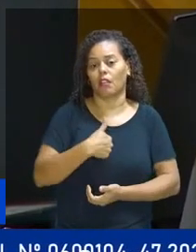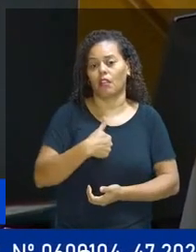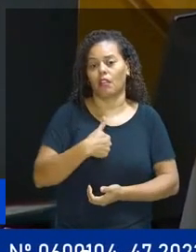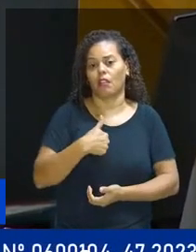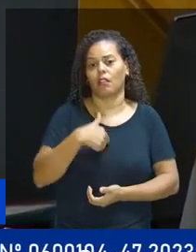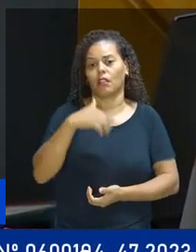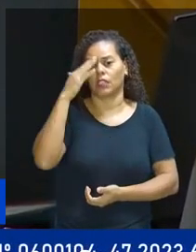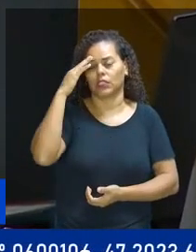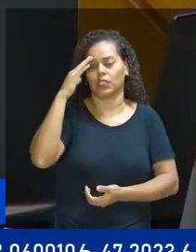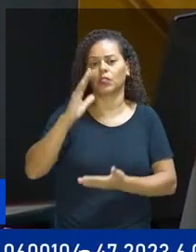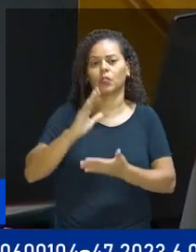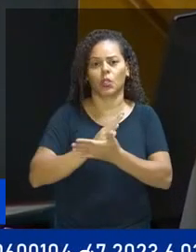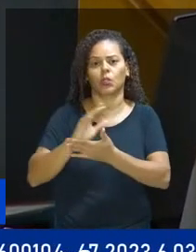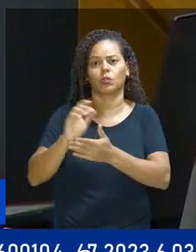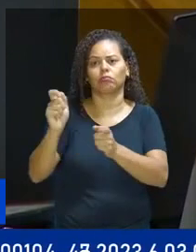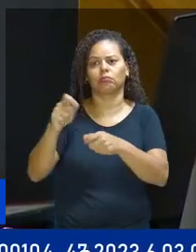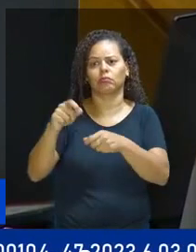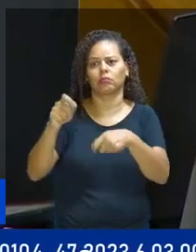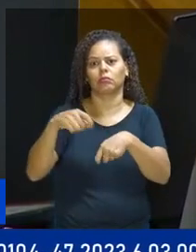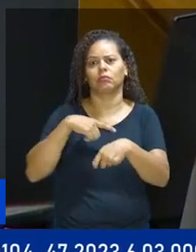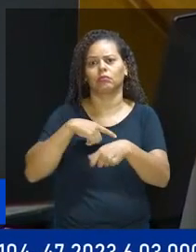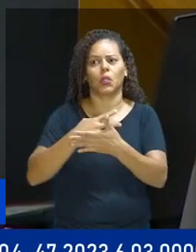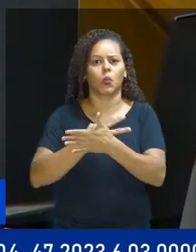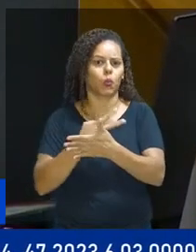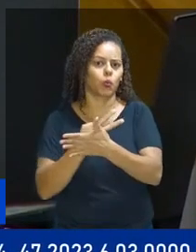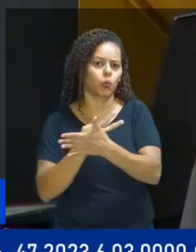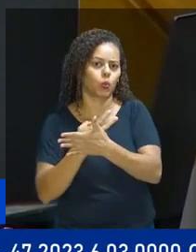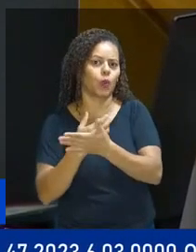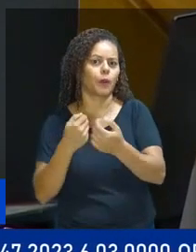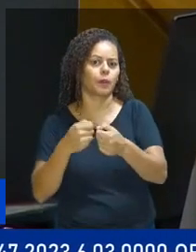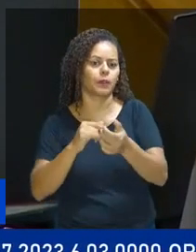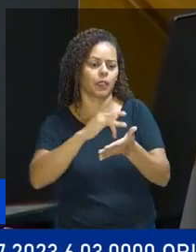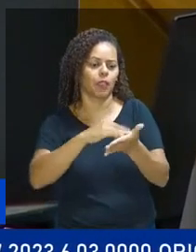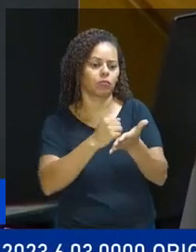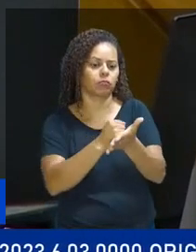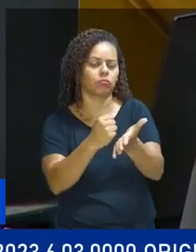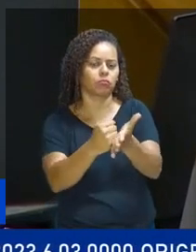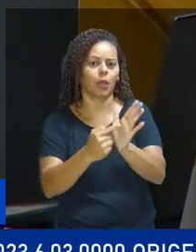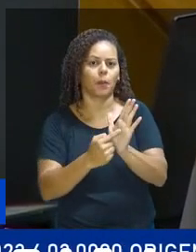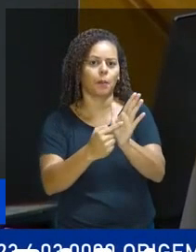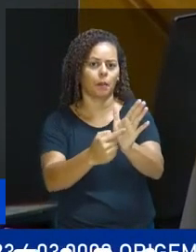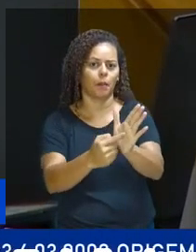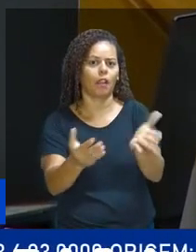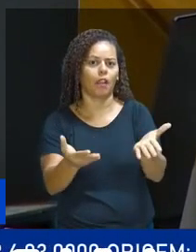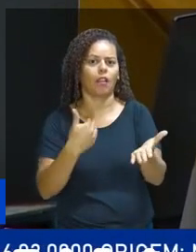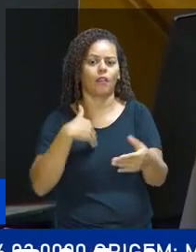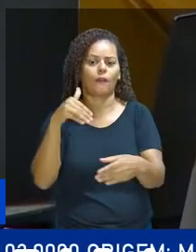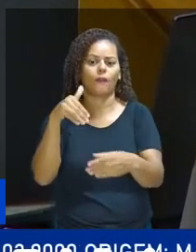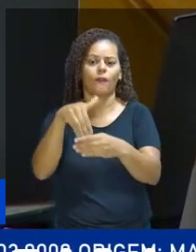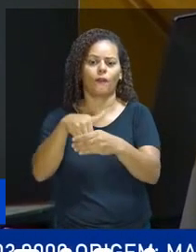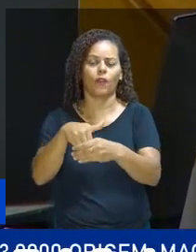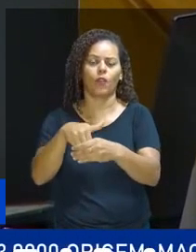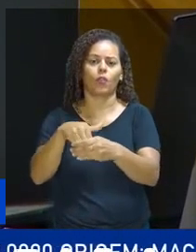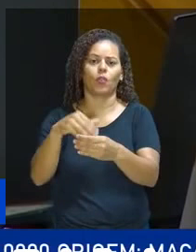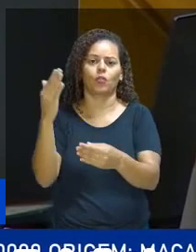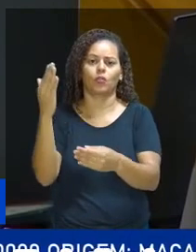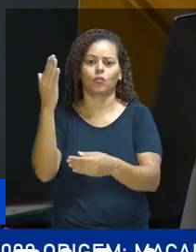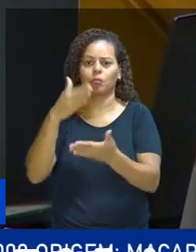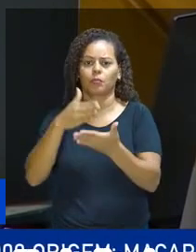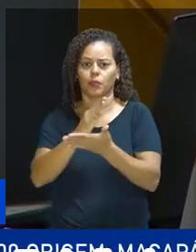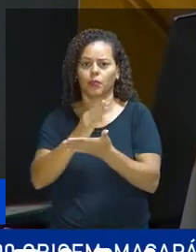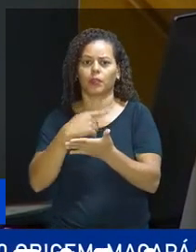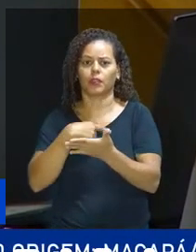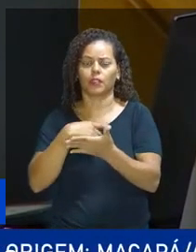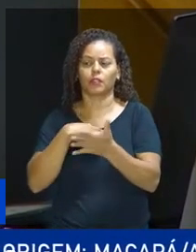deve ser relativizada e enseja tão somente anotações de ressalvas. Ante o exposto, voto pela aprovação com ressalva das contas do Partido